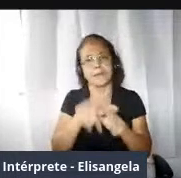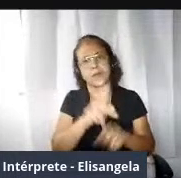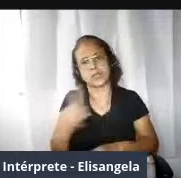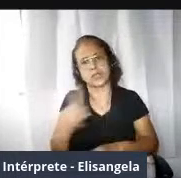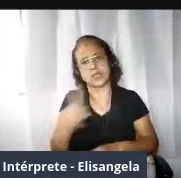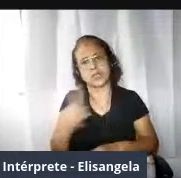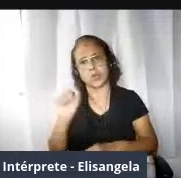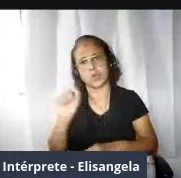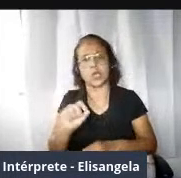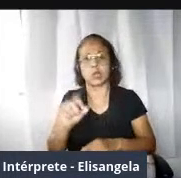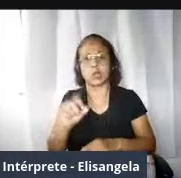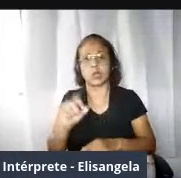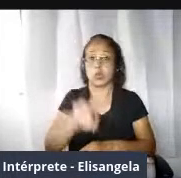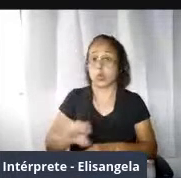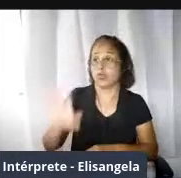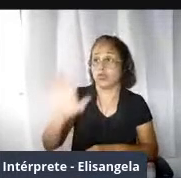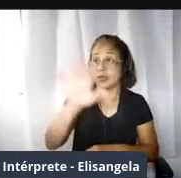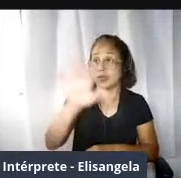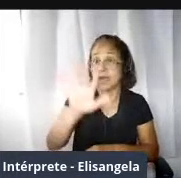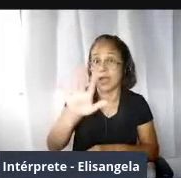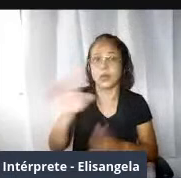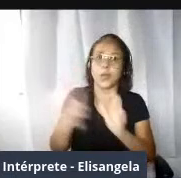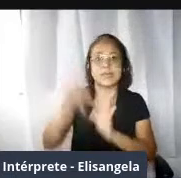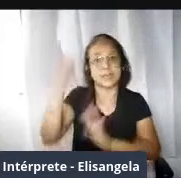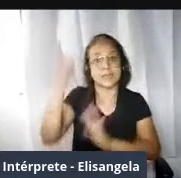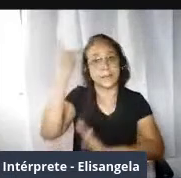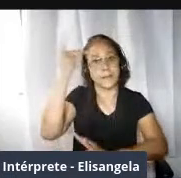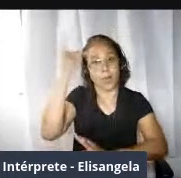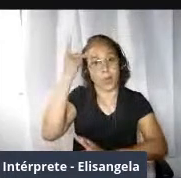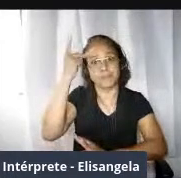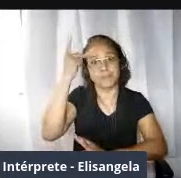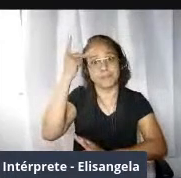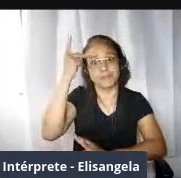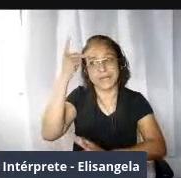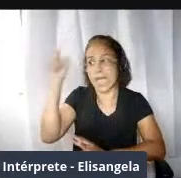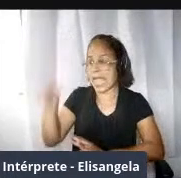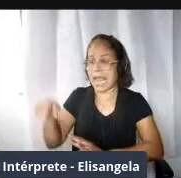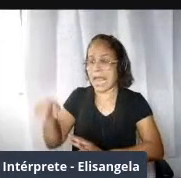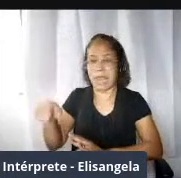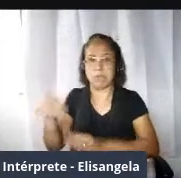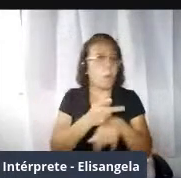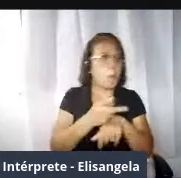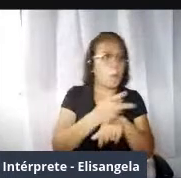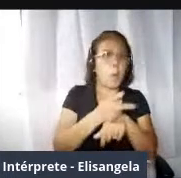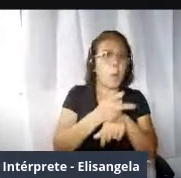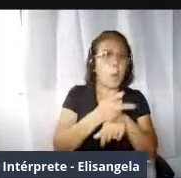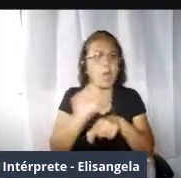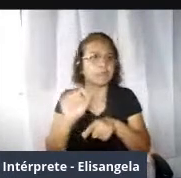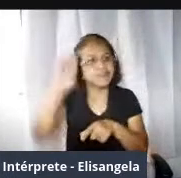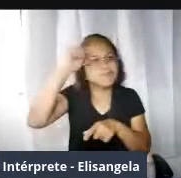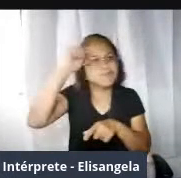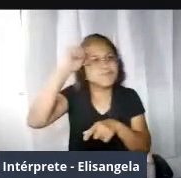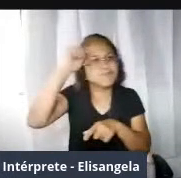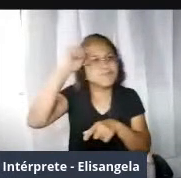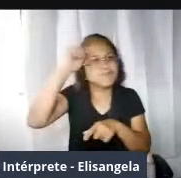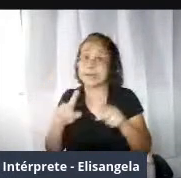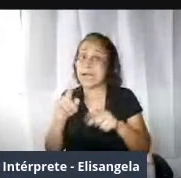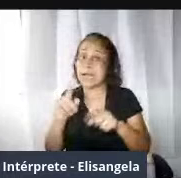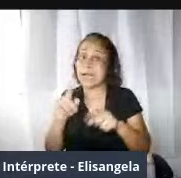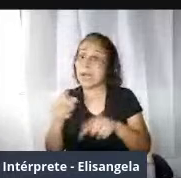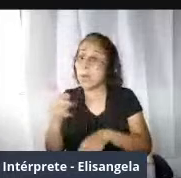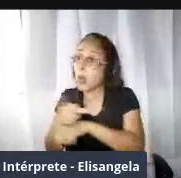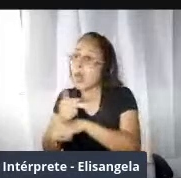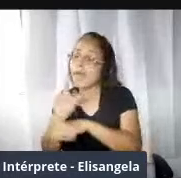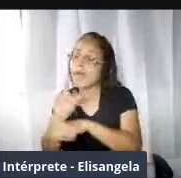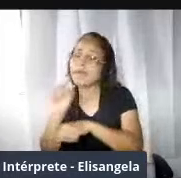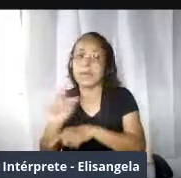Paulo, que ela não tinha nenhuma preocupação racial, ela não estava em busca disso. Ela queria saber dos professores de italianos